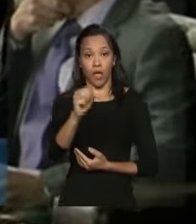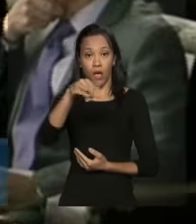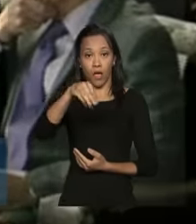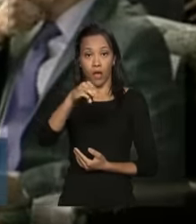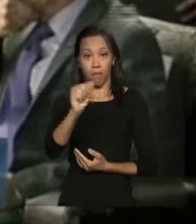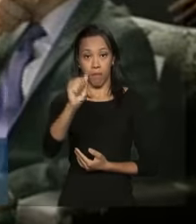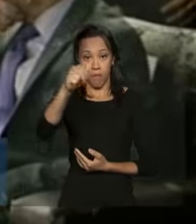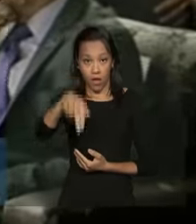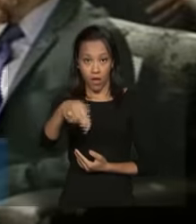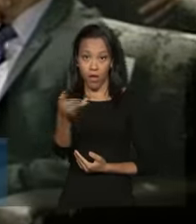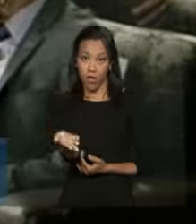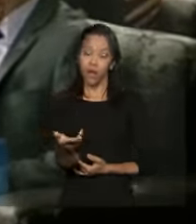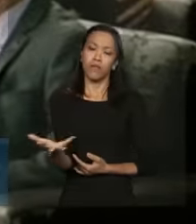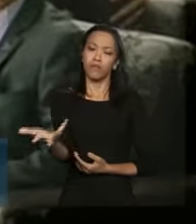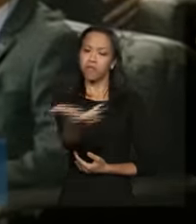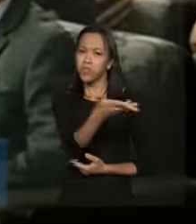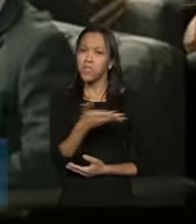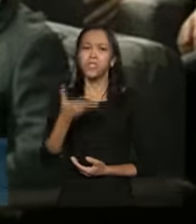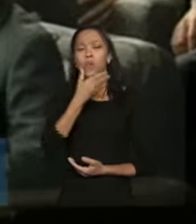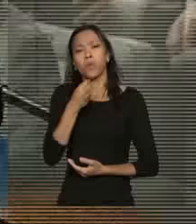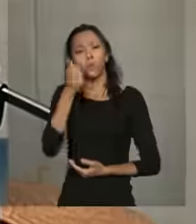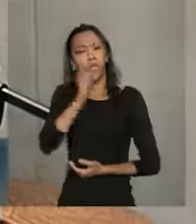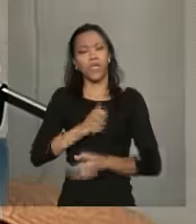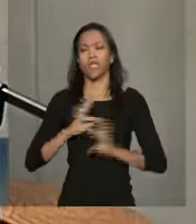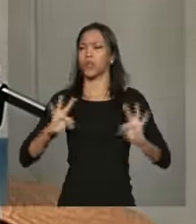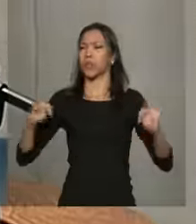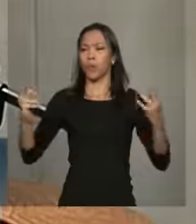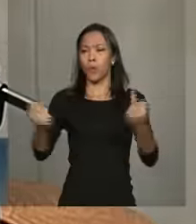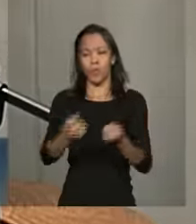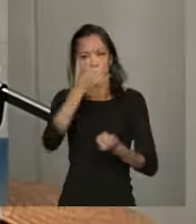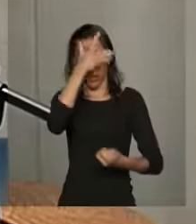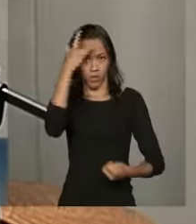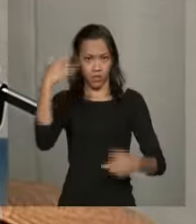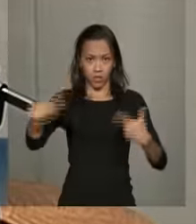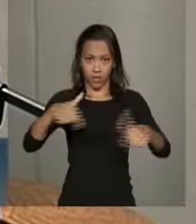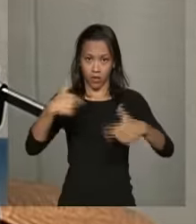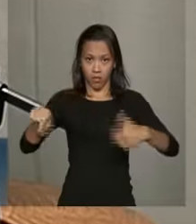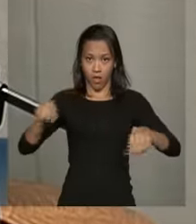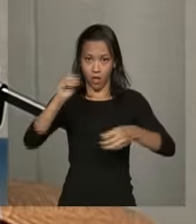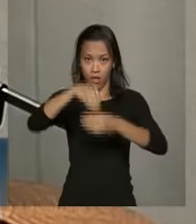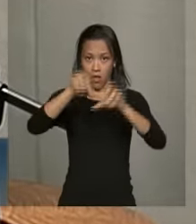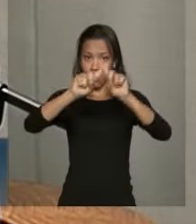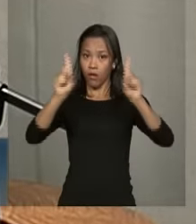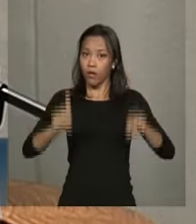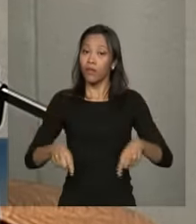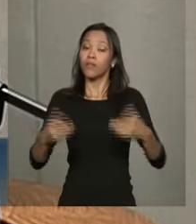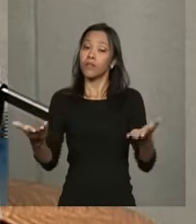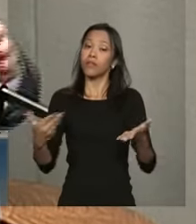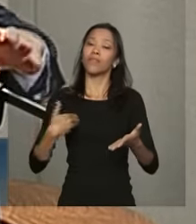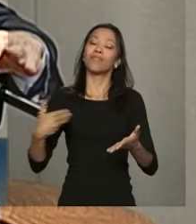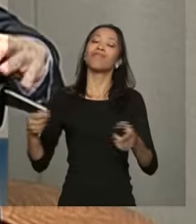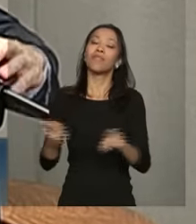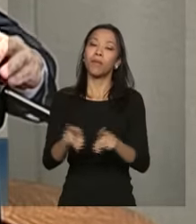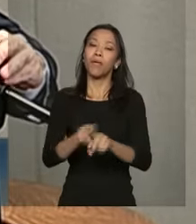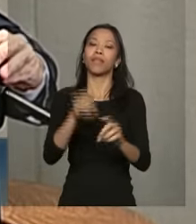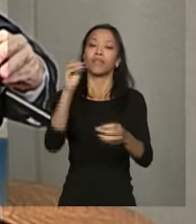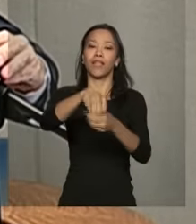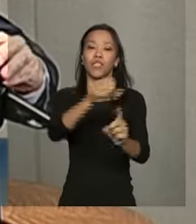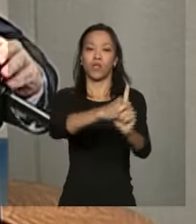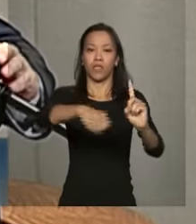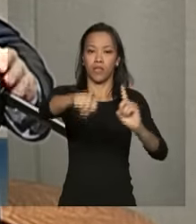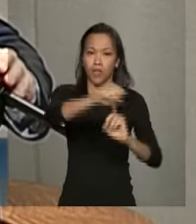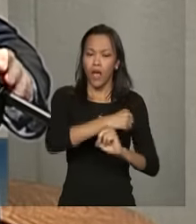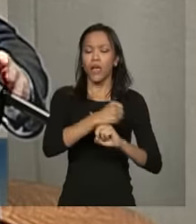barbos senhoras senores todos aqueles servidores públicos e integrantes da sociedade civil que trabalham com o tema de